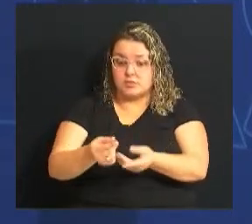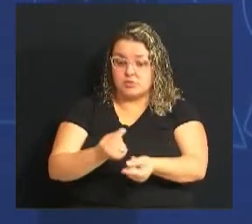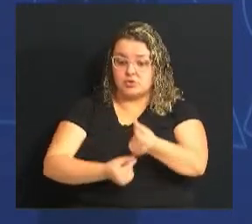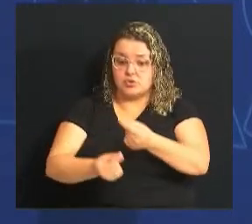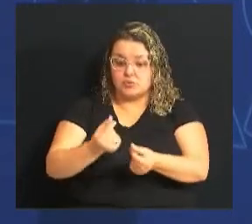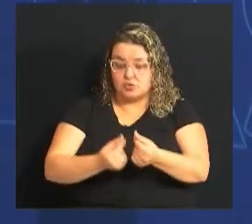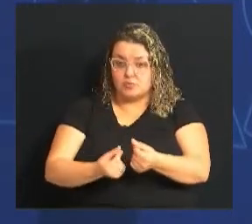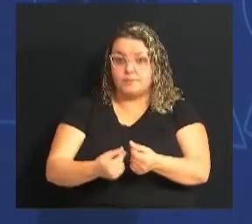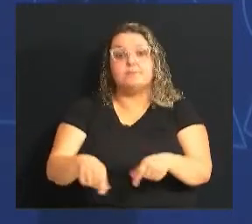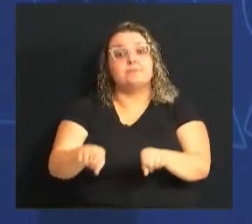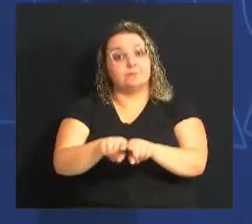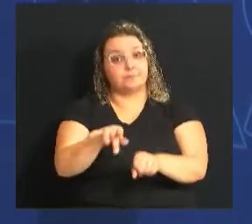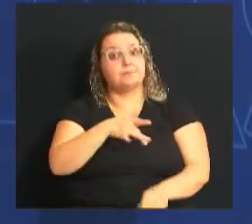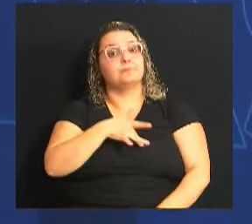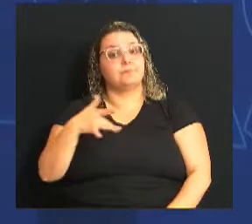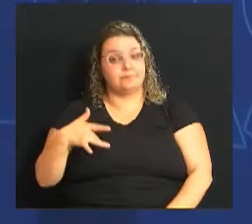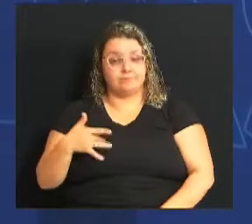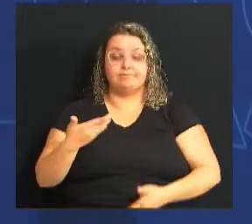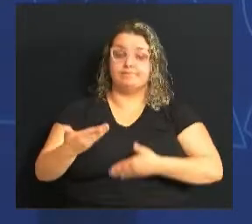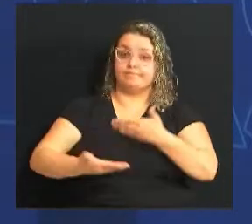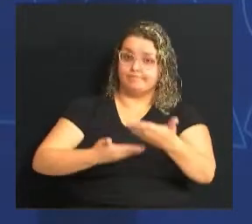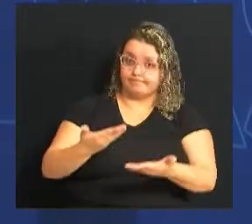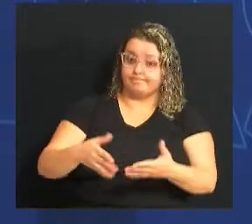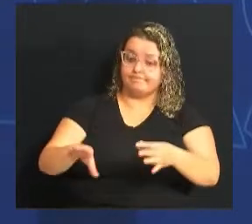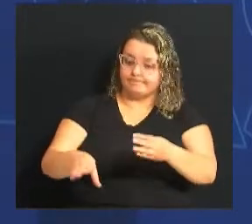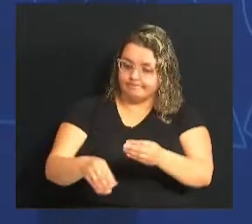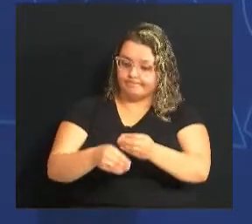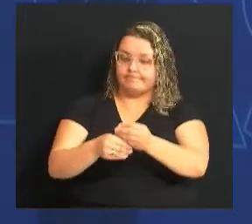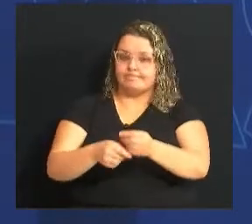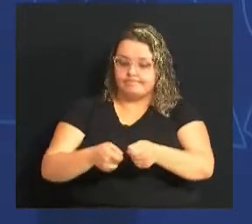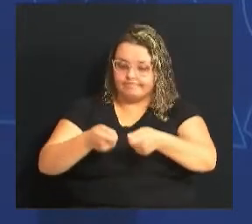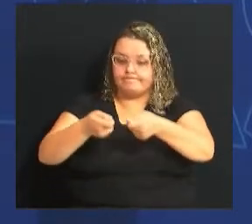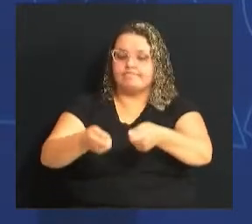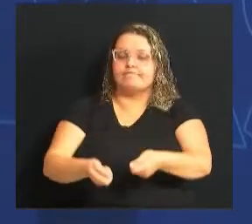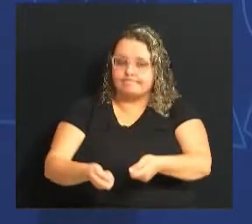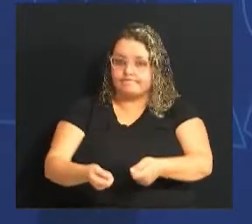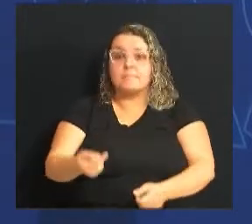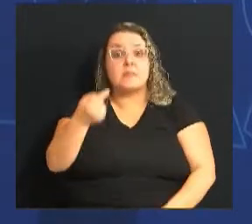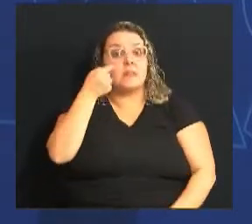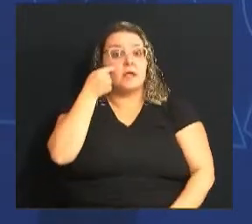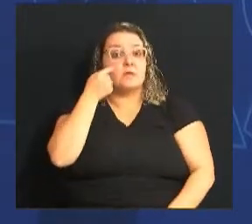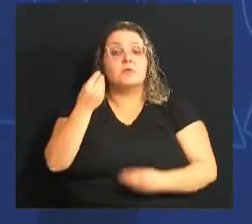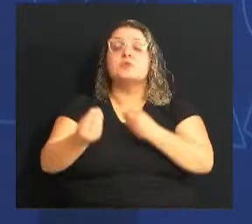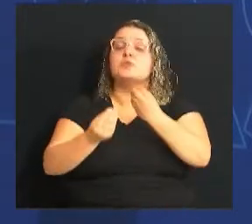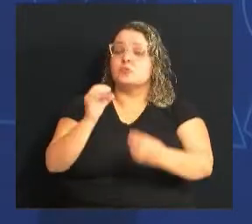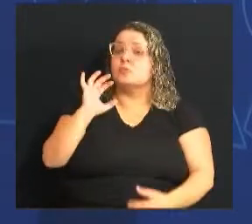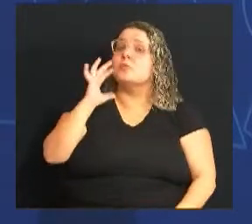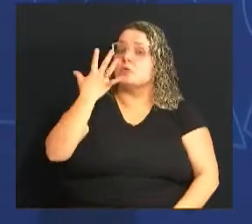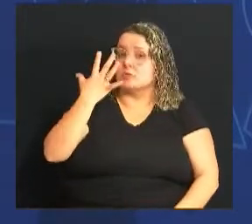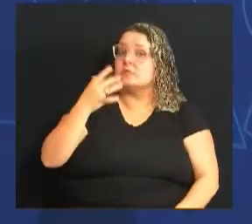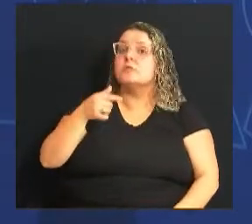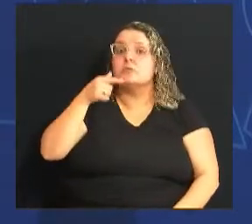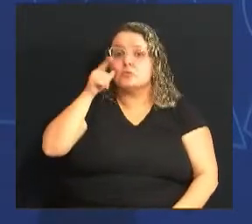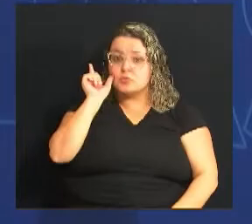de Saúde para tratar das emendas impositivas. Confira agora como foi a reunião de ontem.